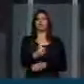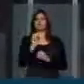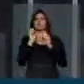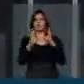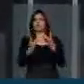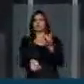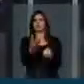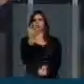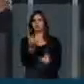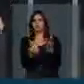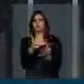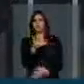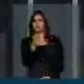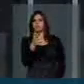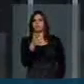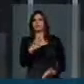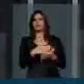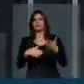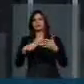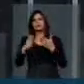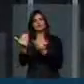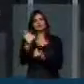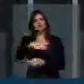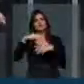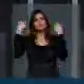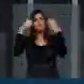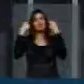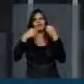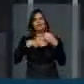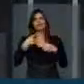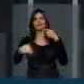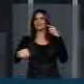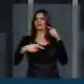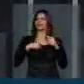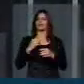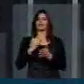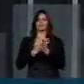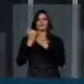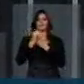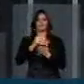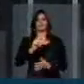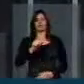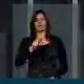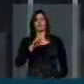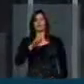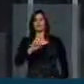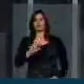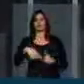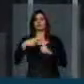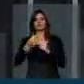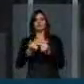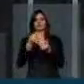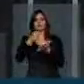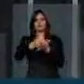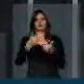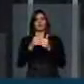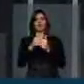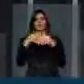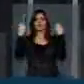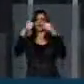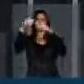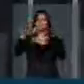e balas a juventude que protestava contra o aumento da tarifa. Nós tivemos manifestações em São Paulo